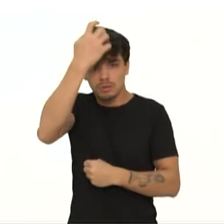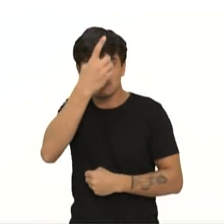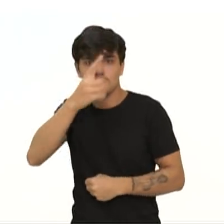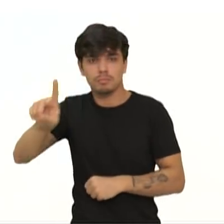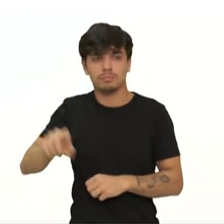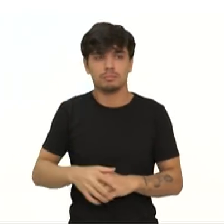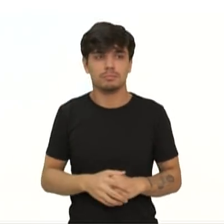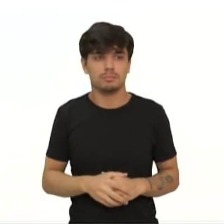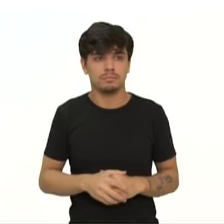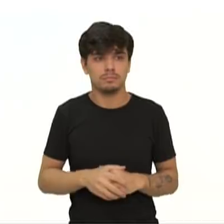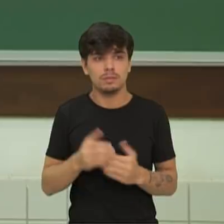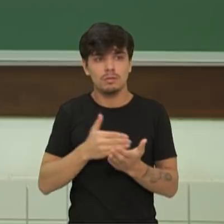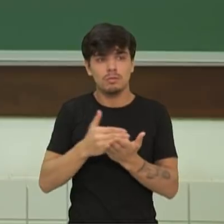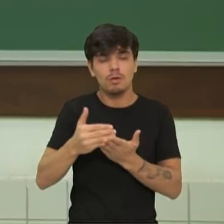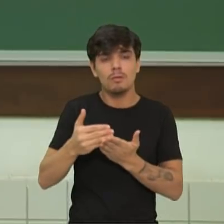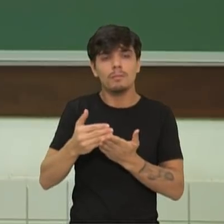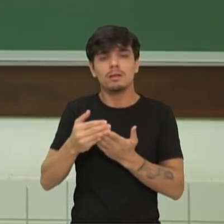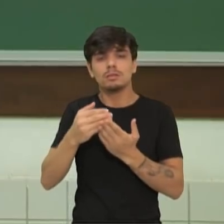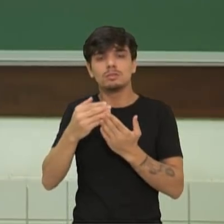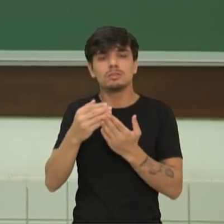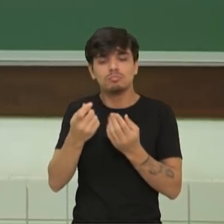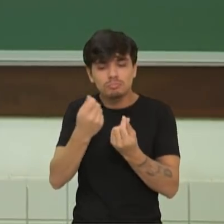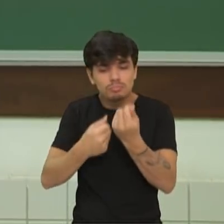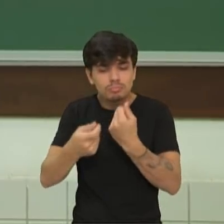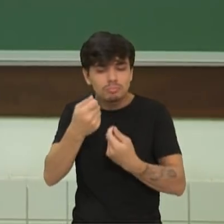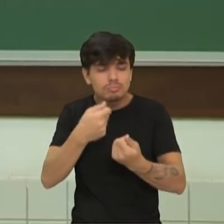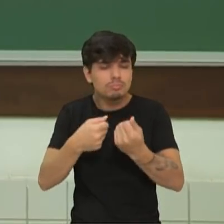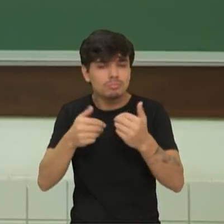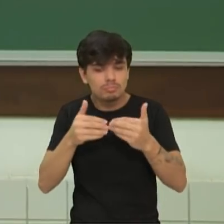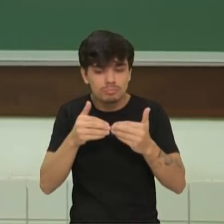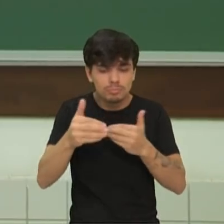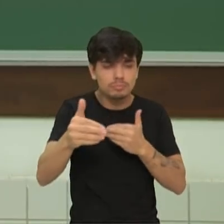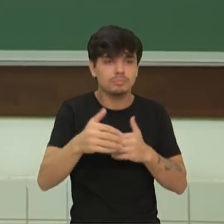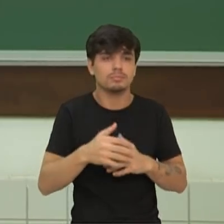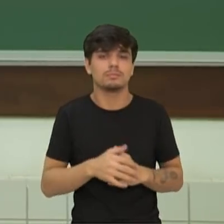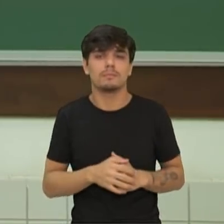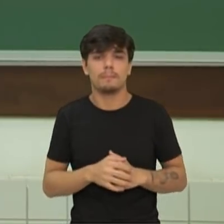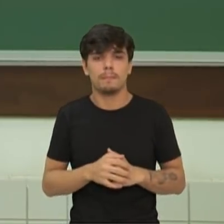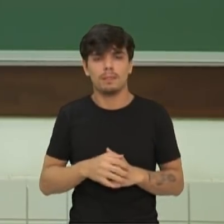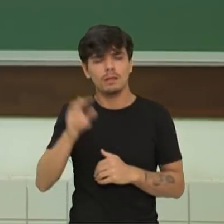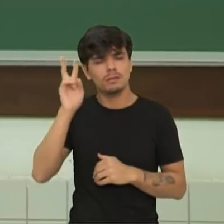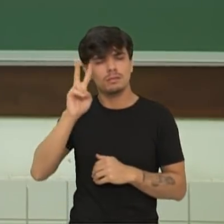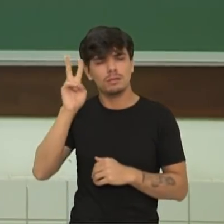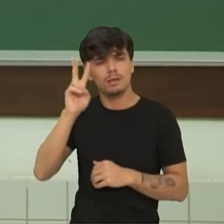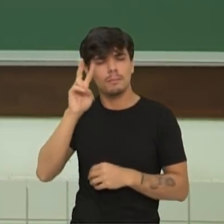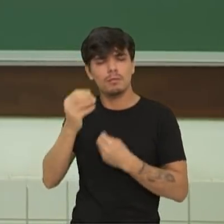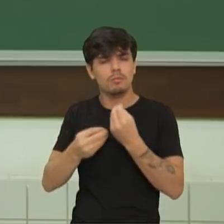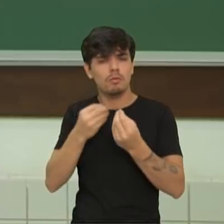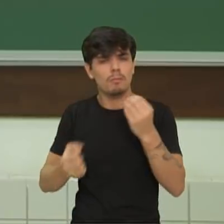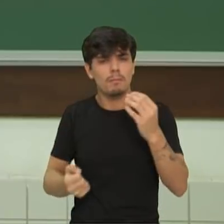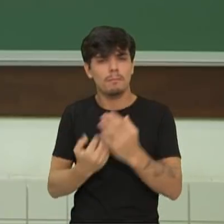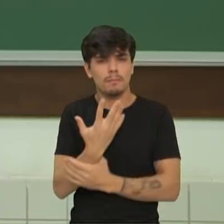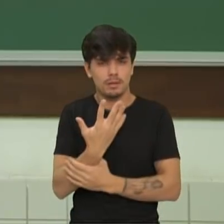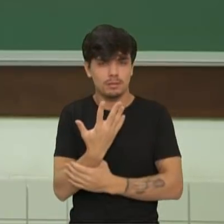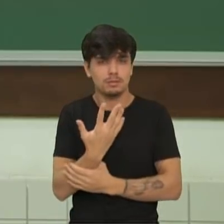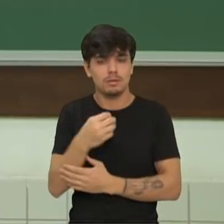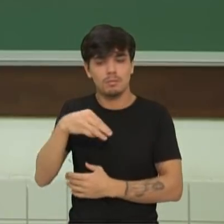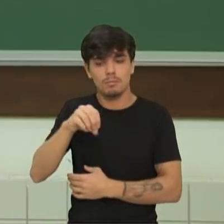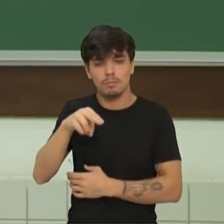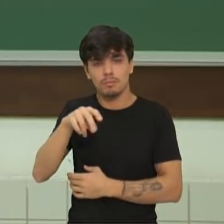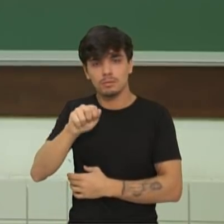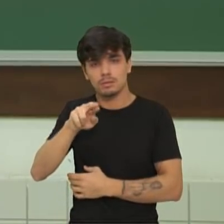consolidação do mercantilismo. Então, o que nós aprendemos? Na realidade, nós relembramos um pouquinho de como surgiram as